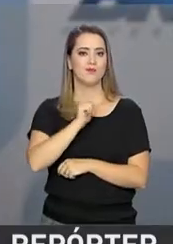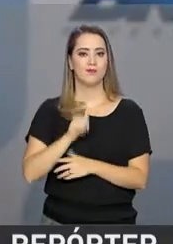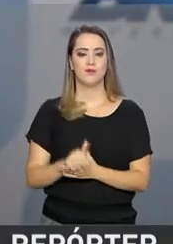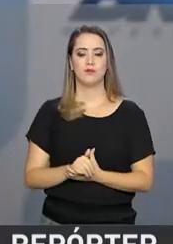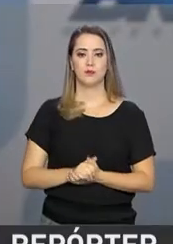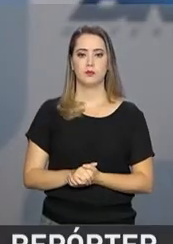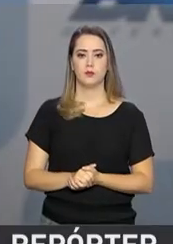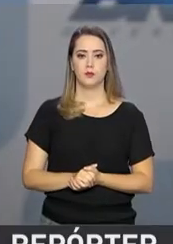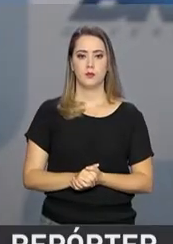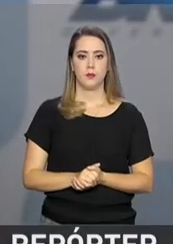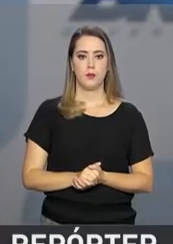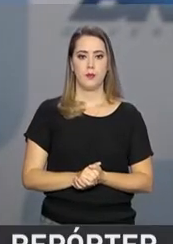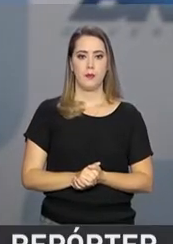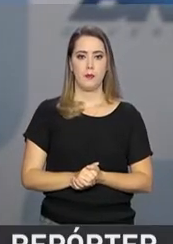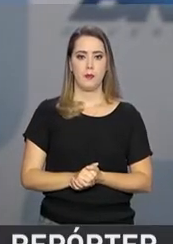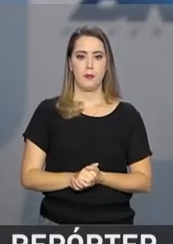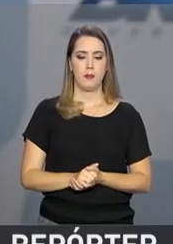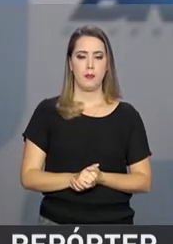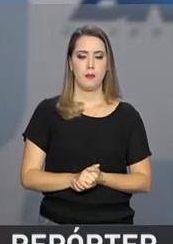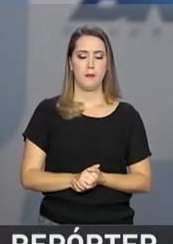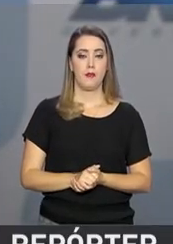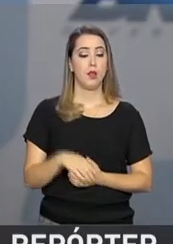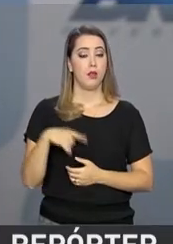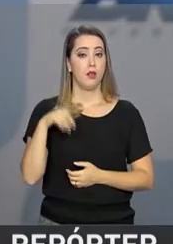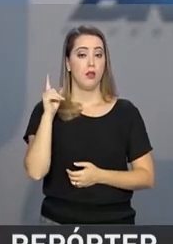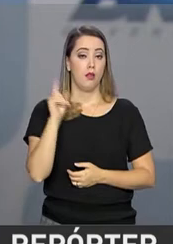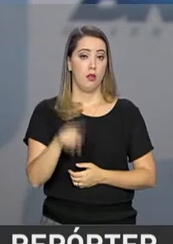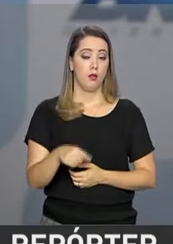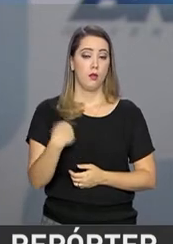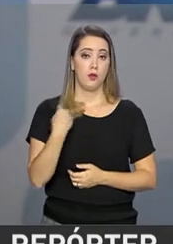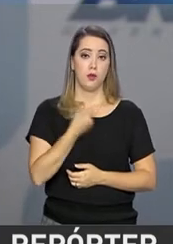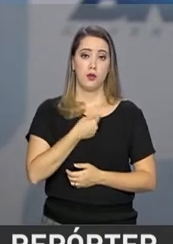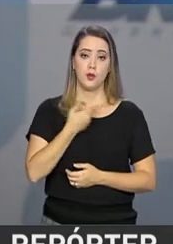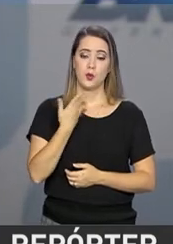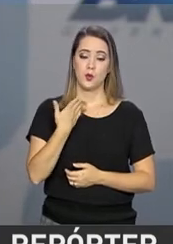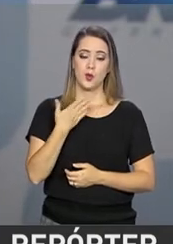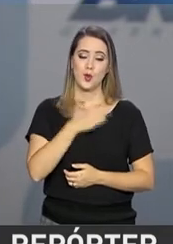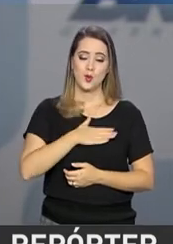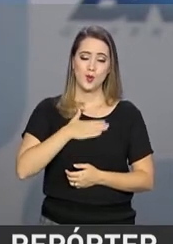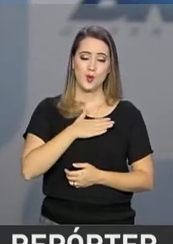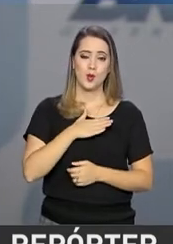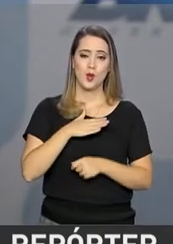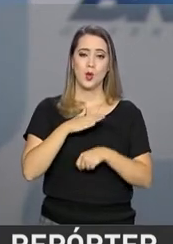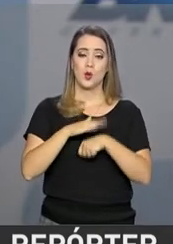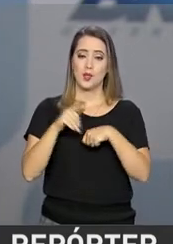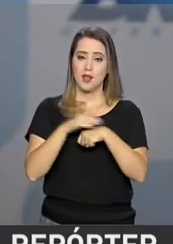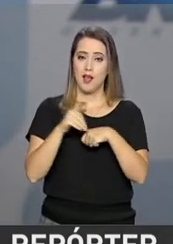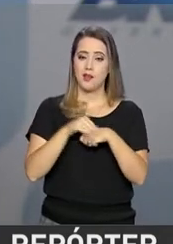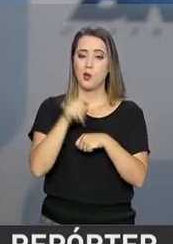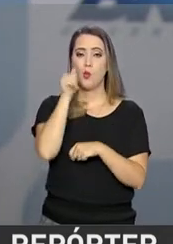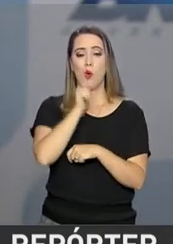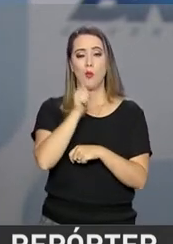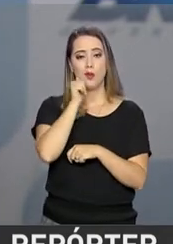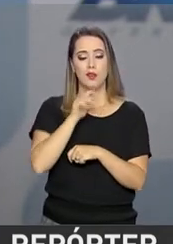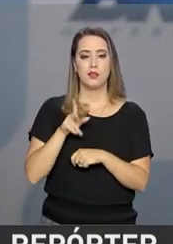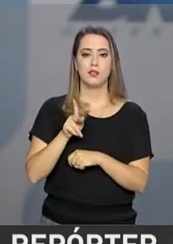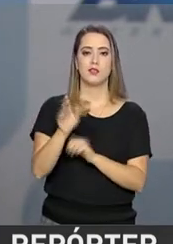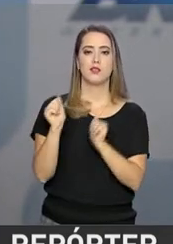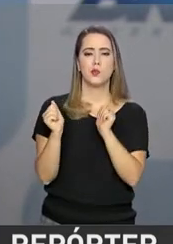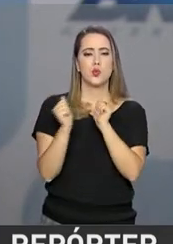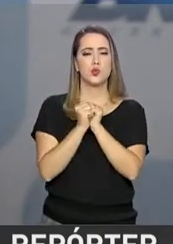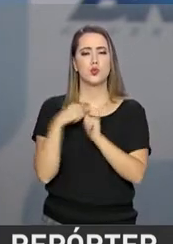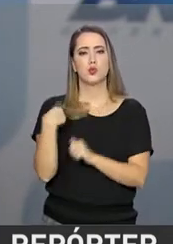uma demonstração evidentemente do nosso apreço pelas mulheres que são muito parceiros do sul não só